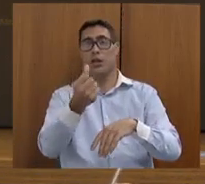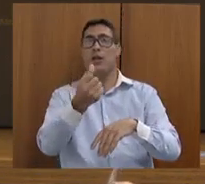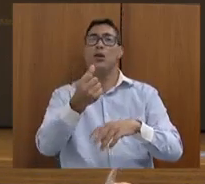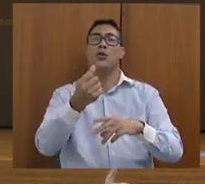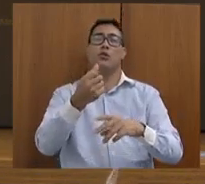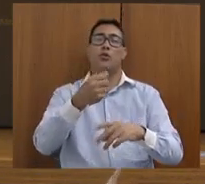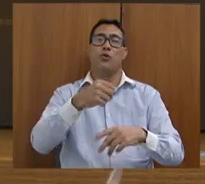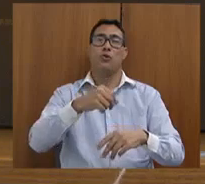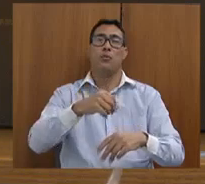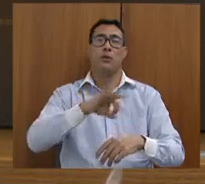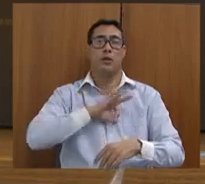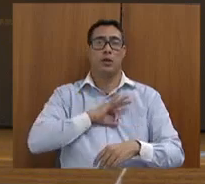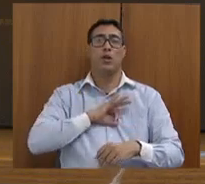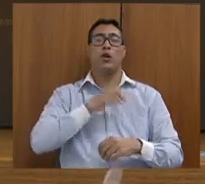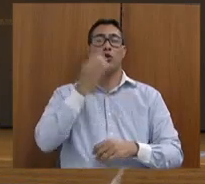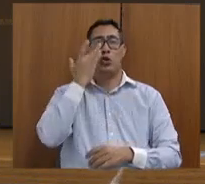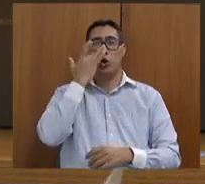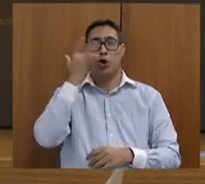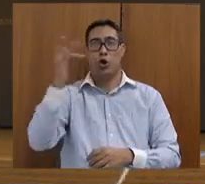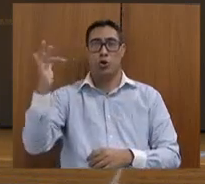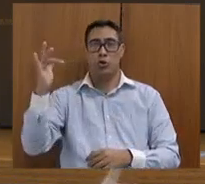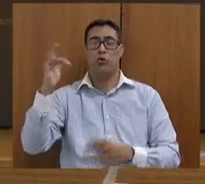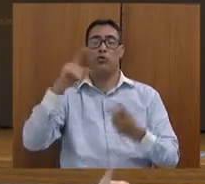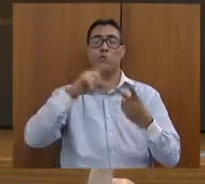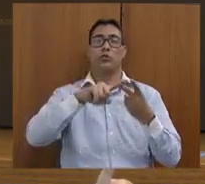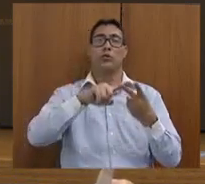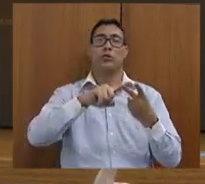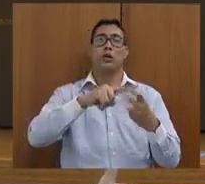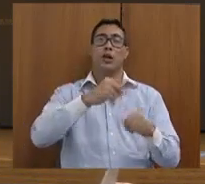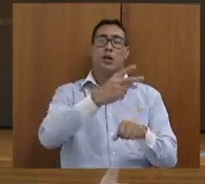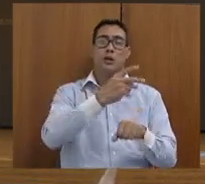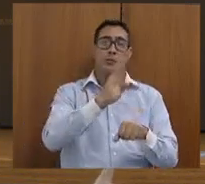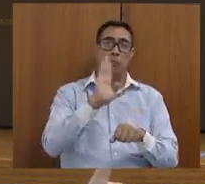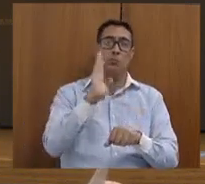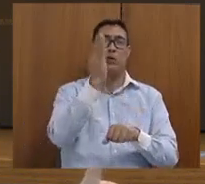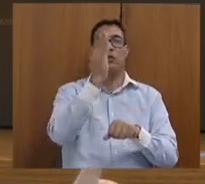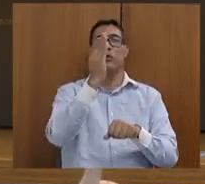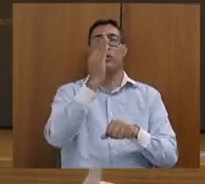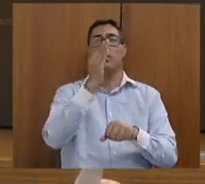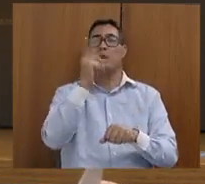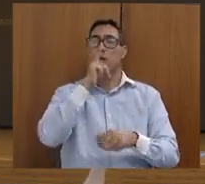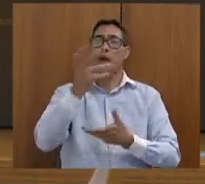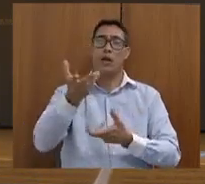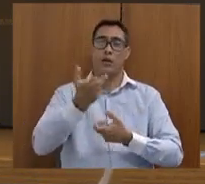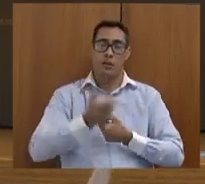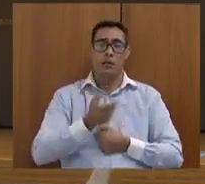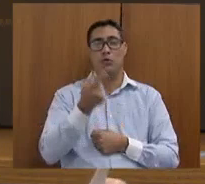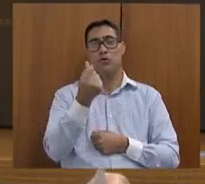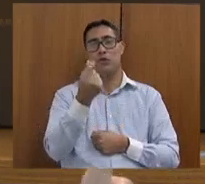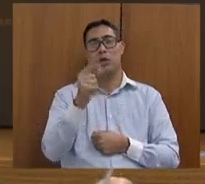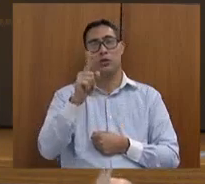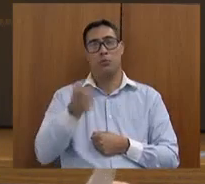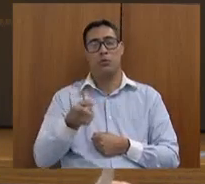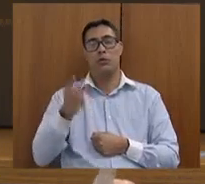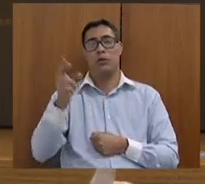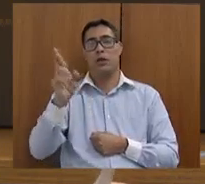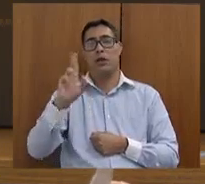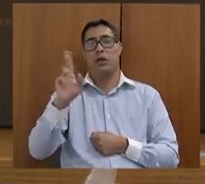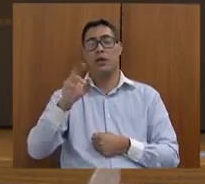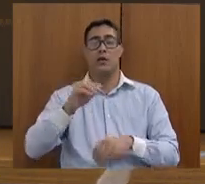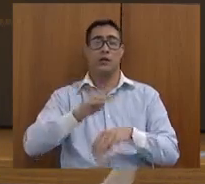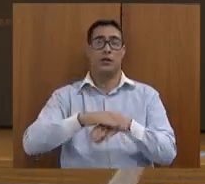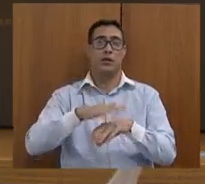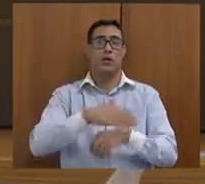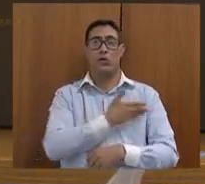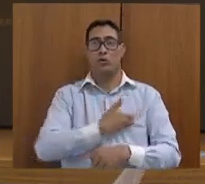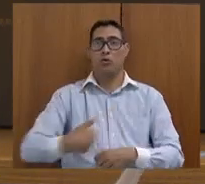níveis 1 e 2 recomendada de prata e bronze receberia um prêmio em dinheiro do valor de r$ 1000 E aí o governo